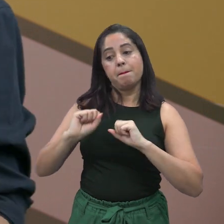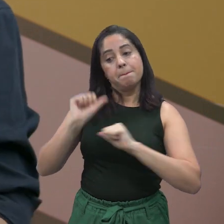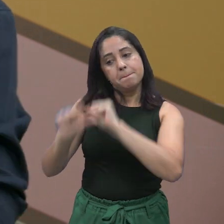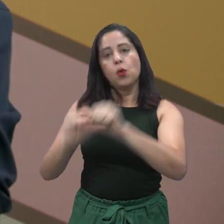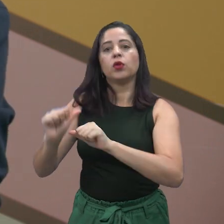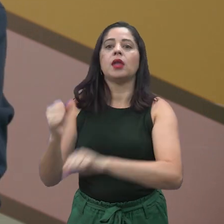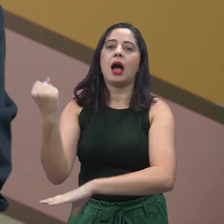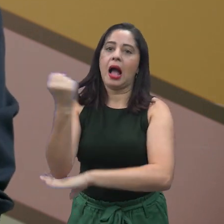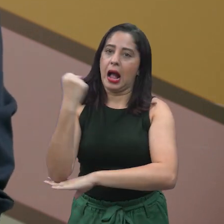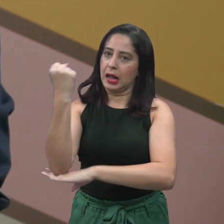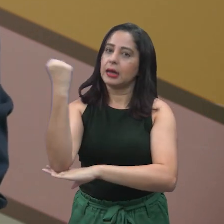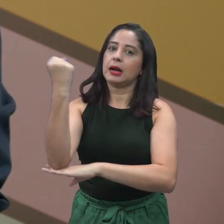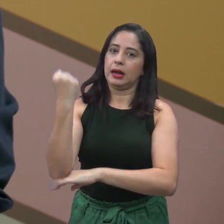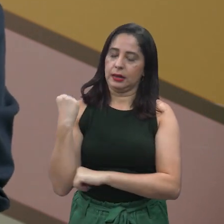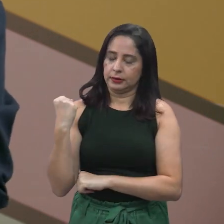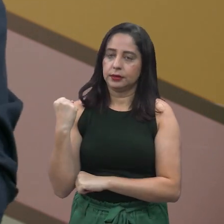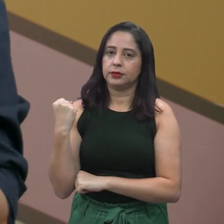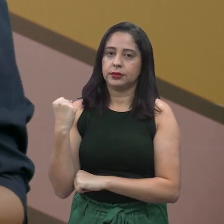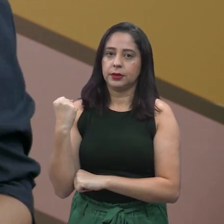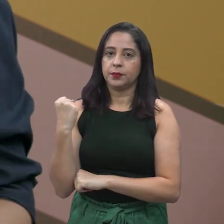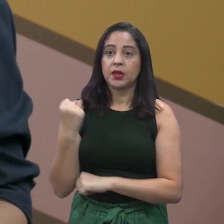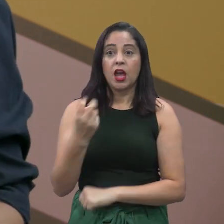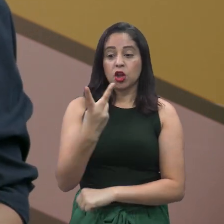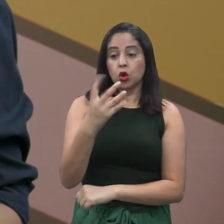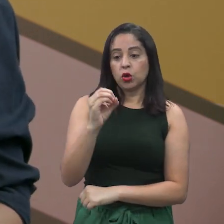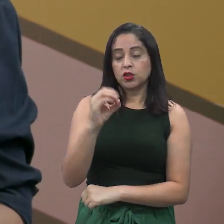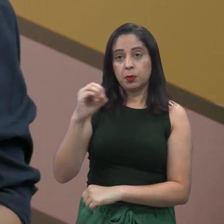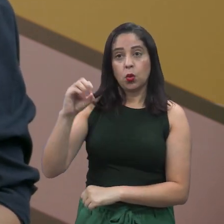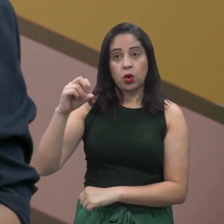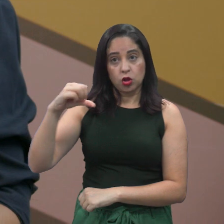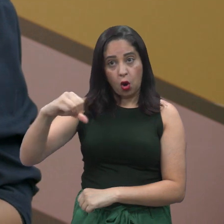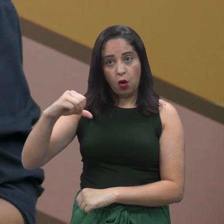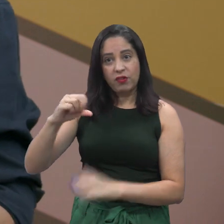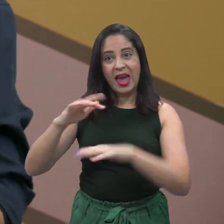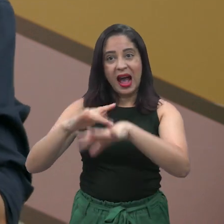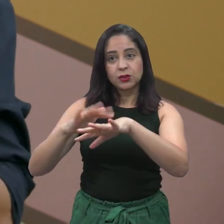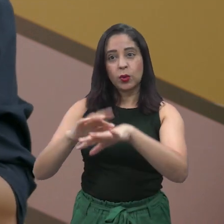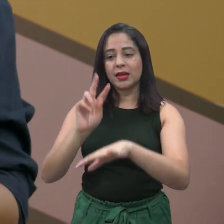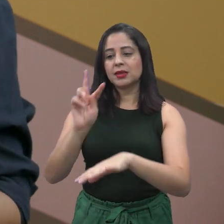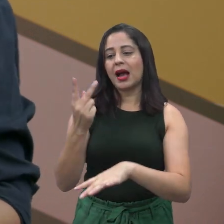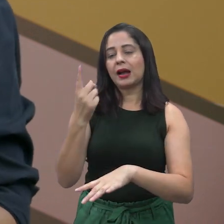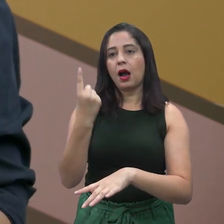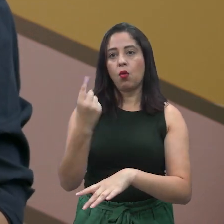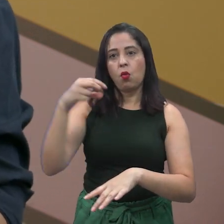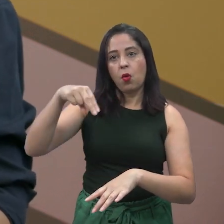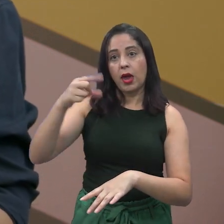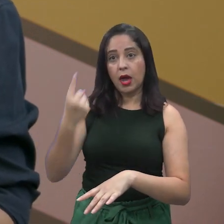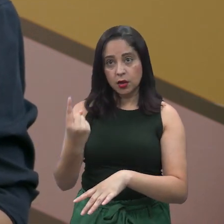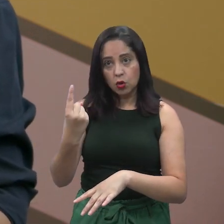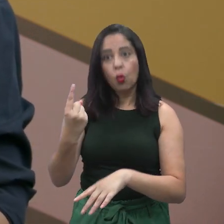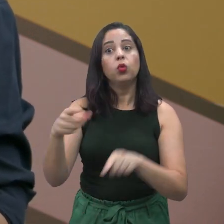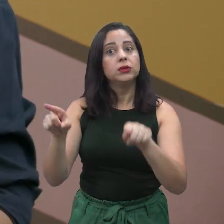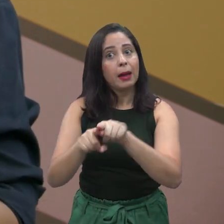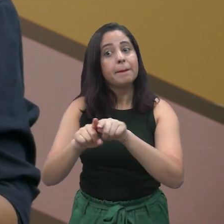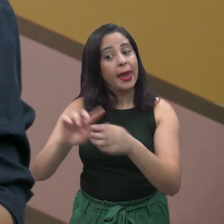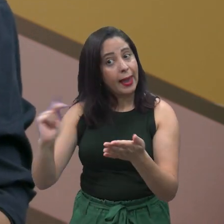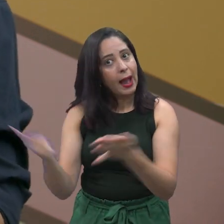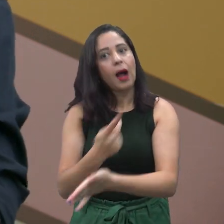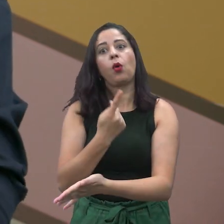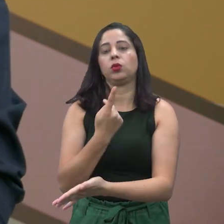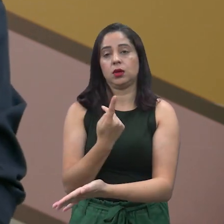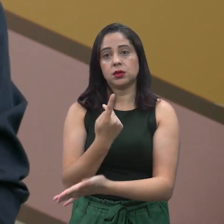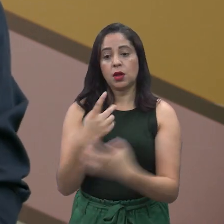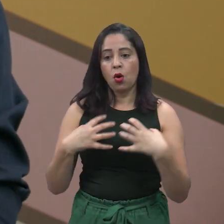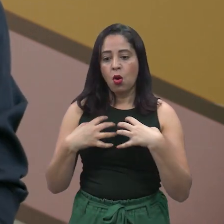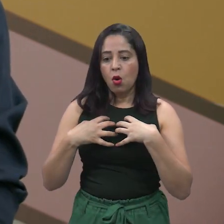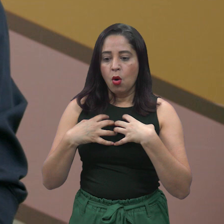aí que levou o problema, não somente no Covid. Em 2009, na H1N1, na gripe suína, nós tivemos também numa grande proporção. Então, por